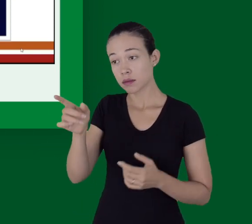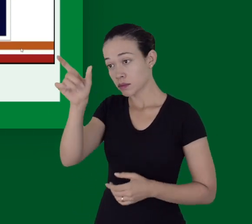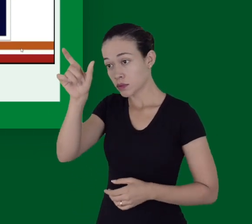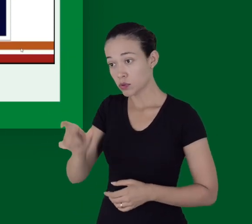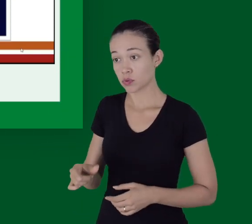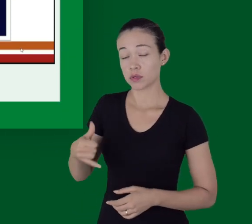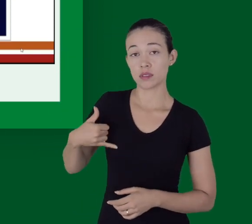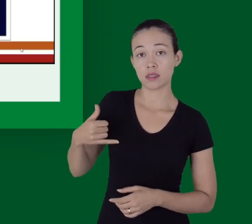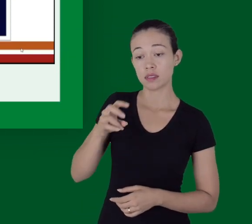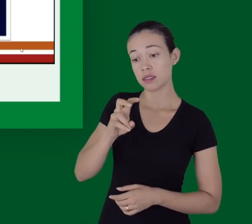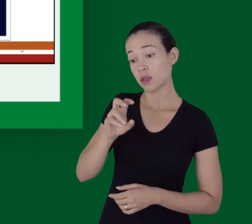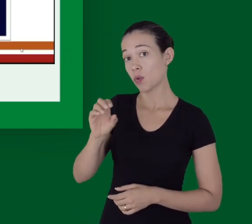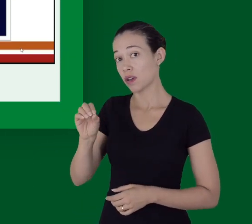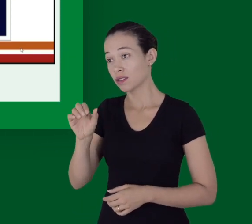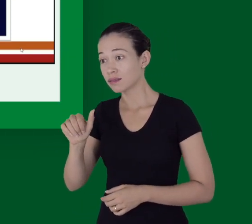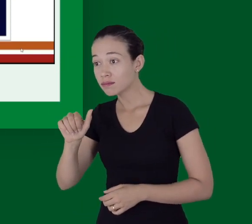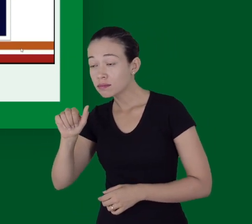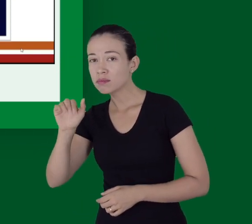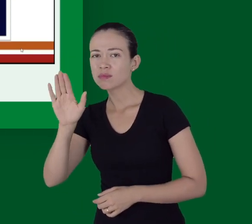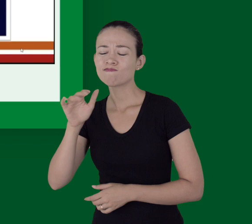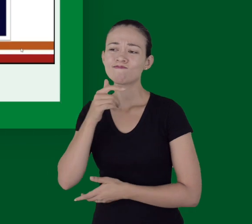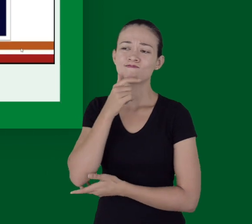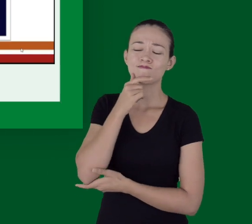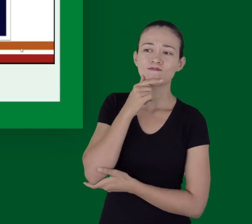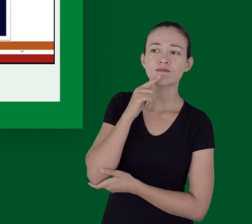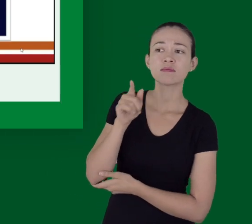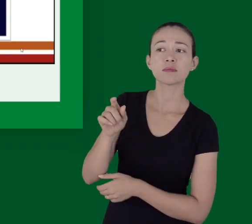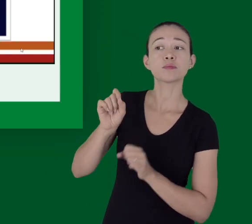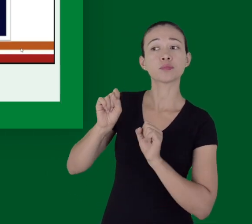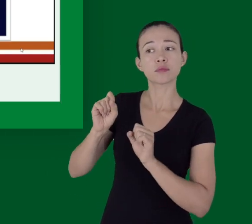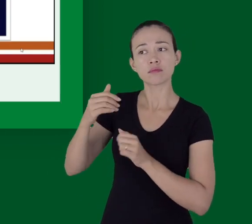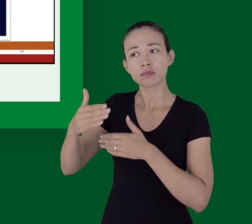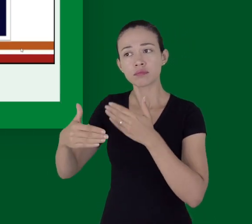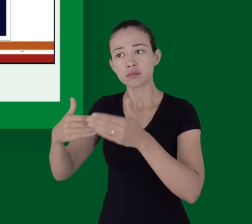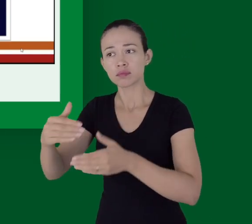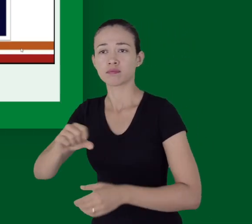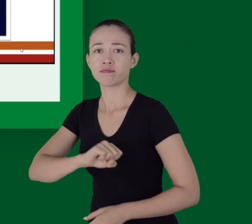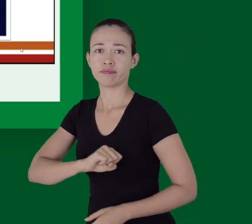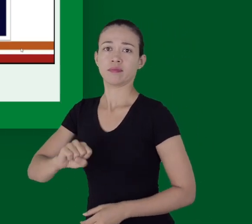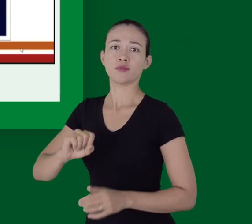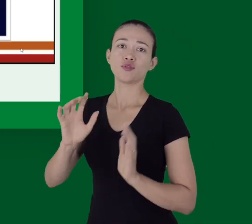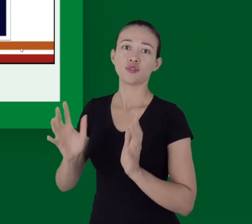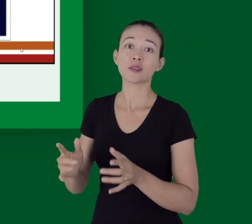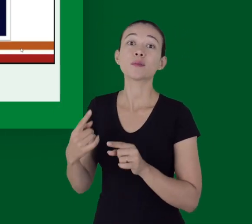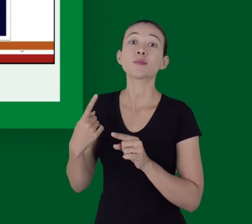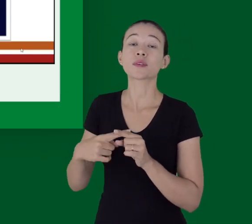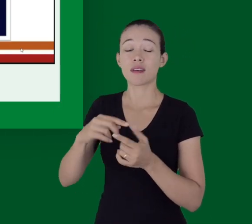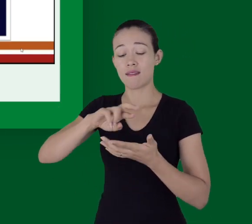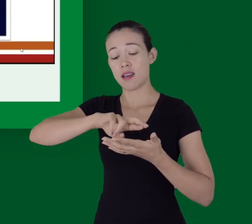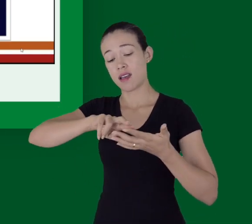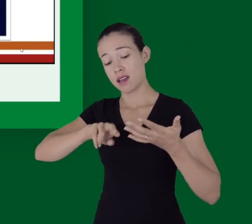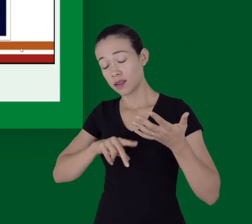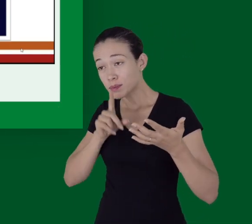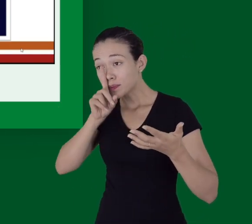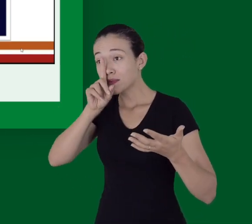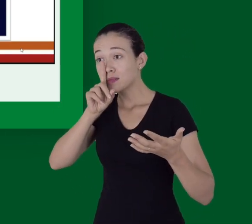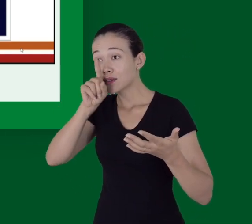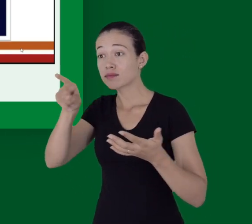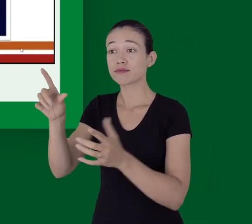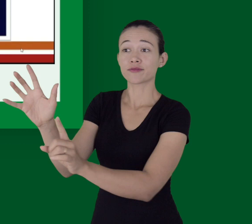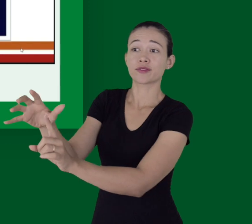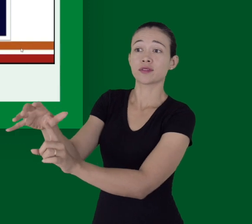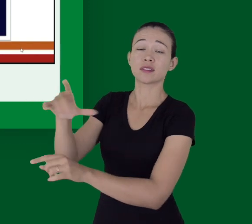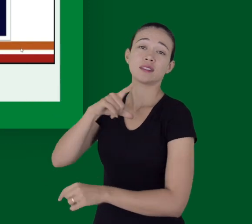mais propensão a esse colesterol depositar nas artérias, entupir a artéria e evitar do sangue passado, levando ao infarto.